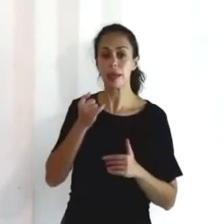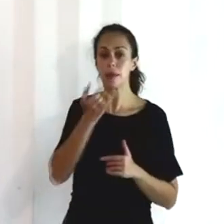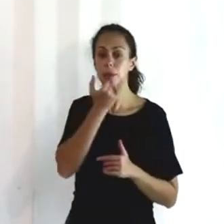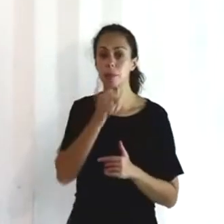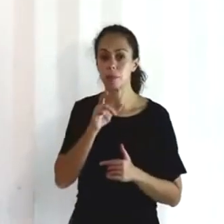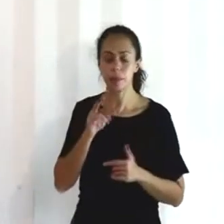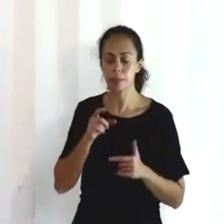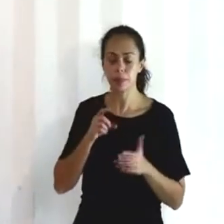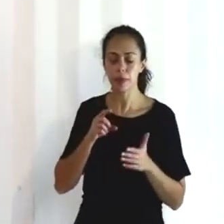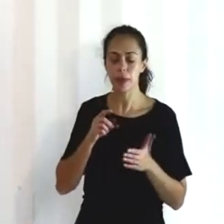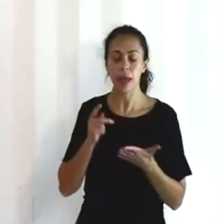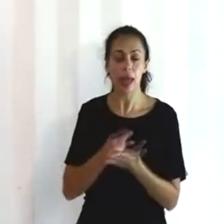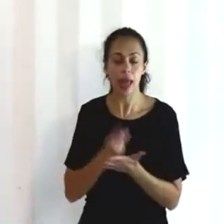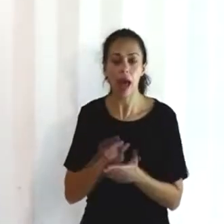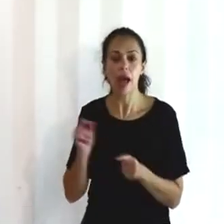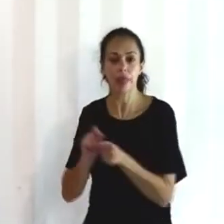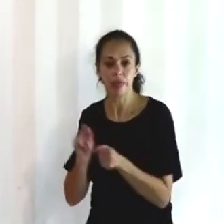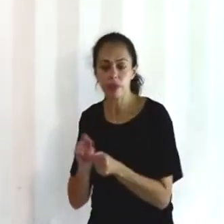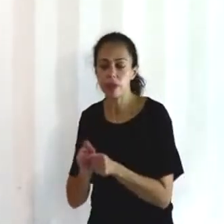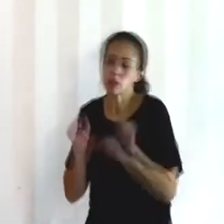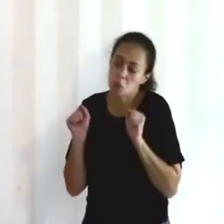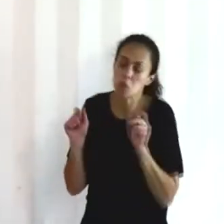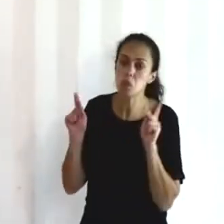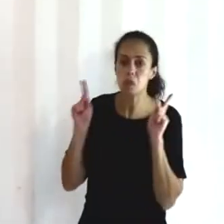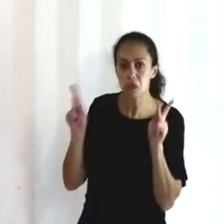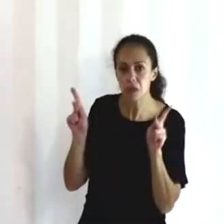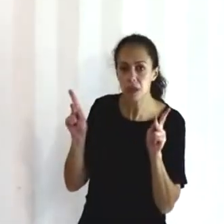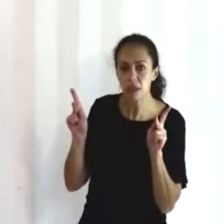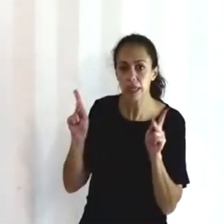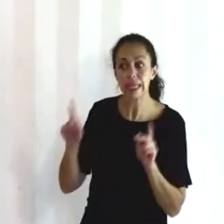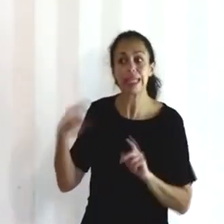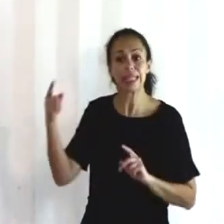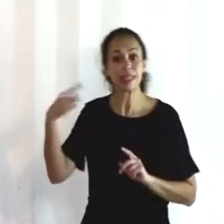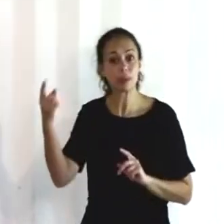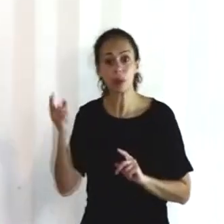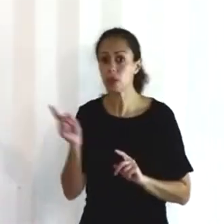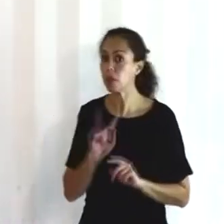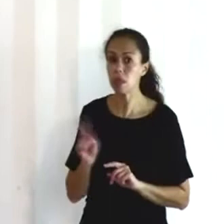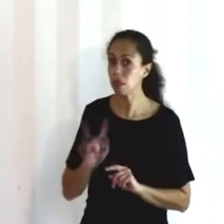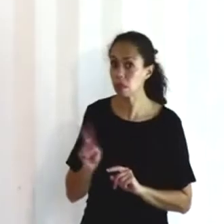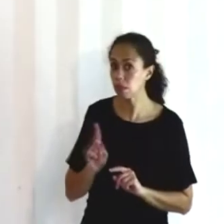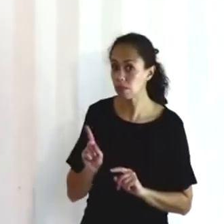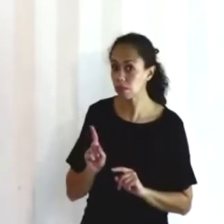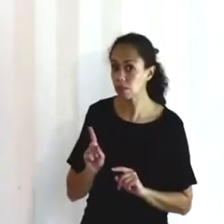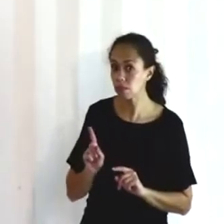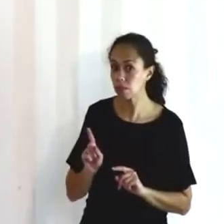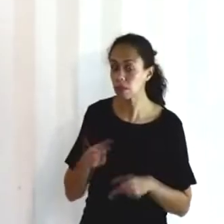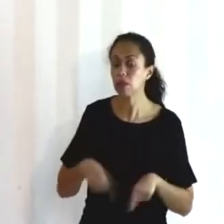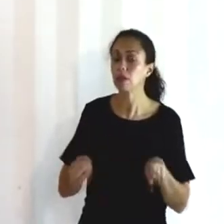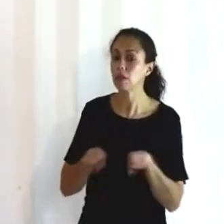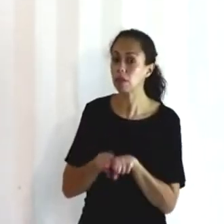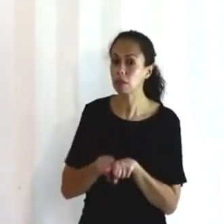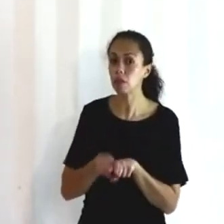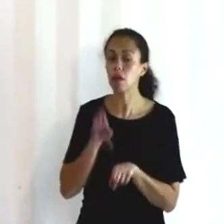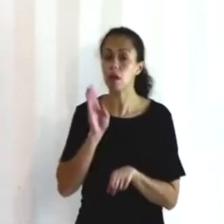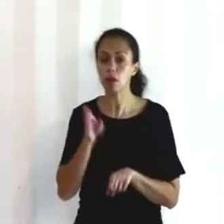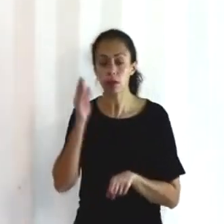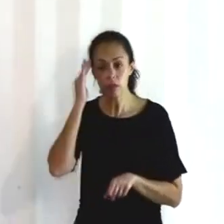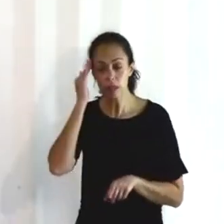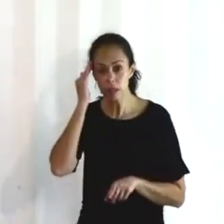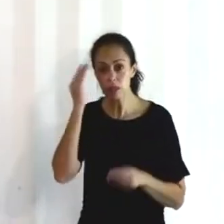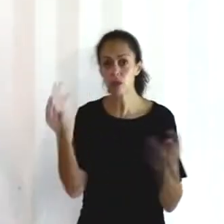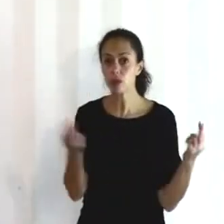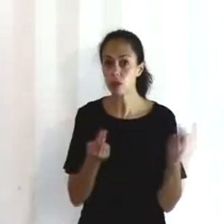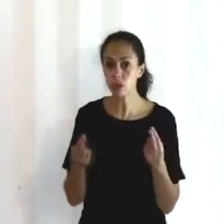porque trilharam a Gileade com trilhos de ferro. Novamente Amós usa essa forma de pensar, sempre com as nações. Assim